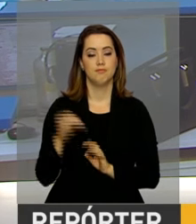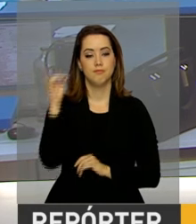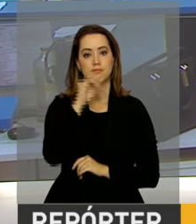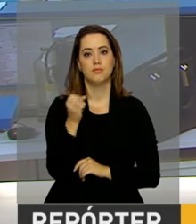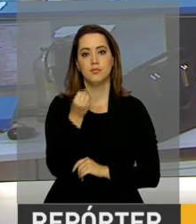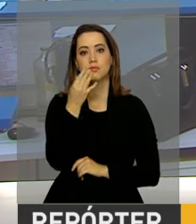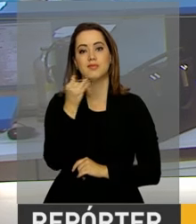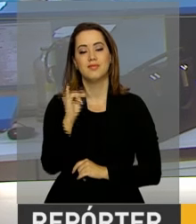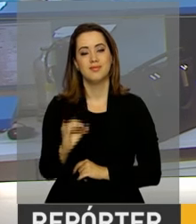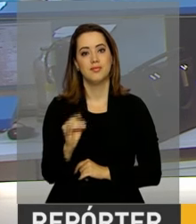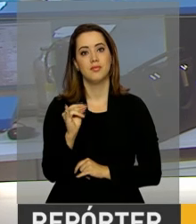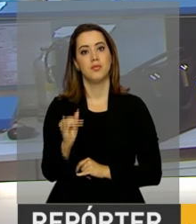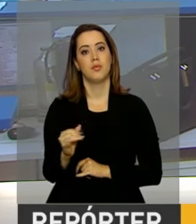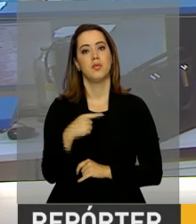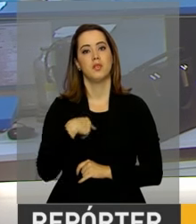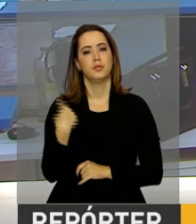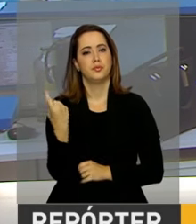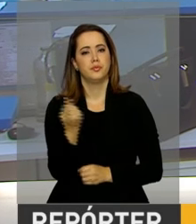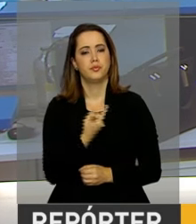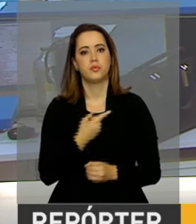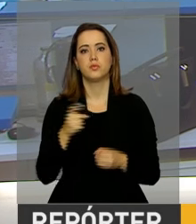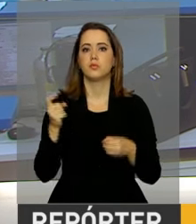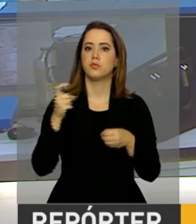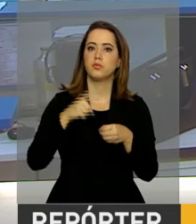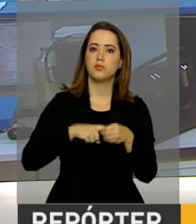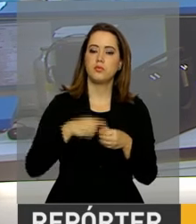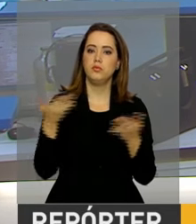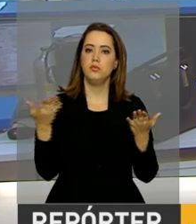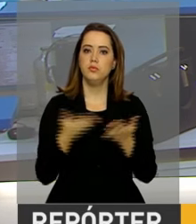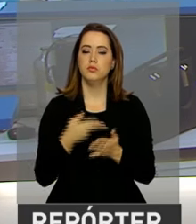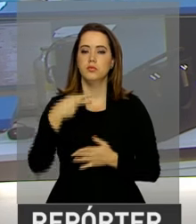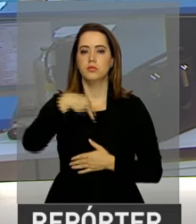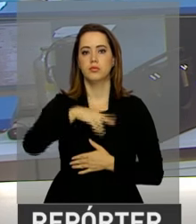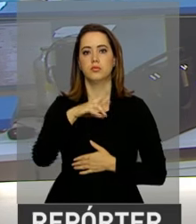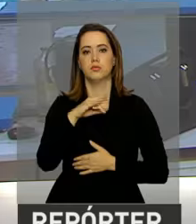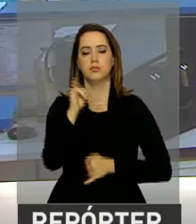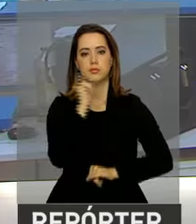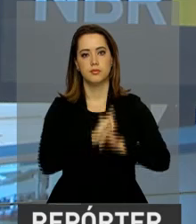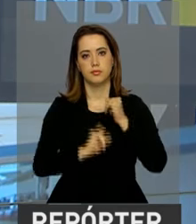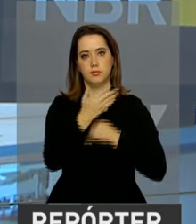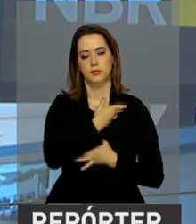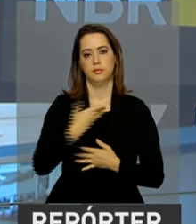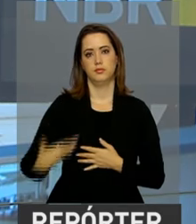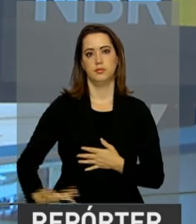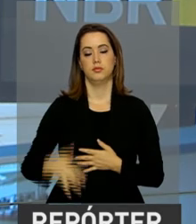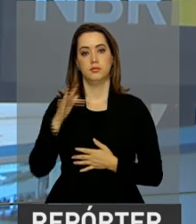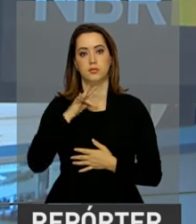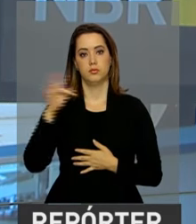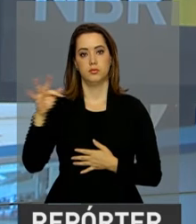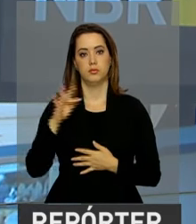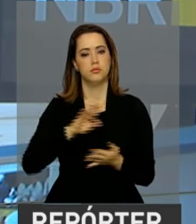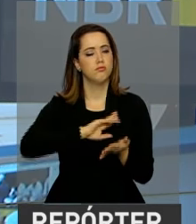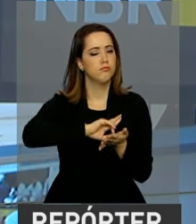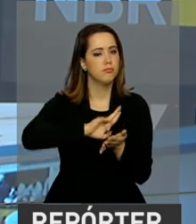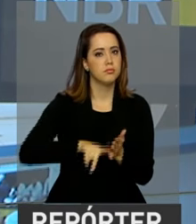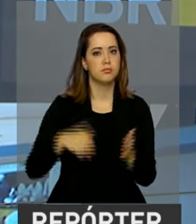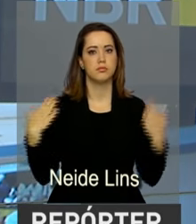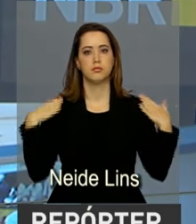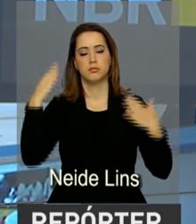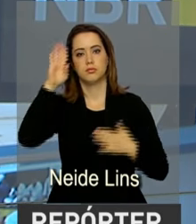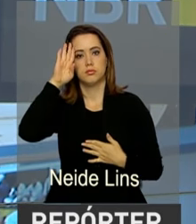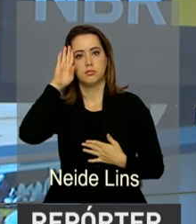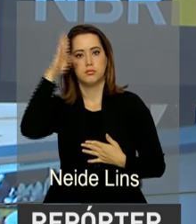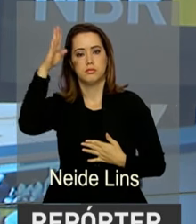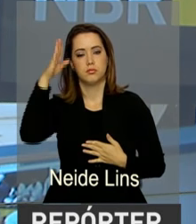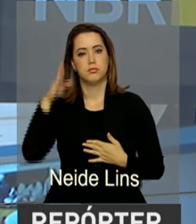Olá, um bom dia para você. Estamos de volta com o repórter NBR e as notícias do governo federal. Militares das Forças Armadas estão nas